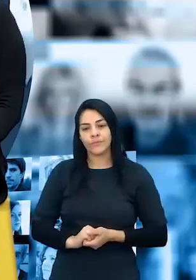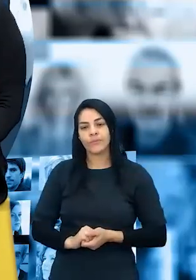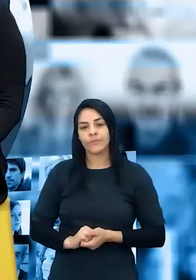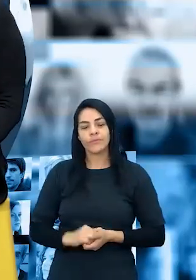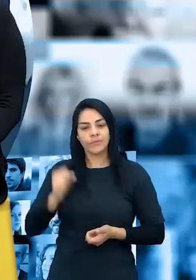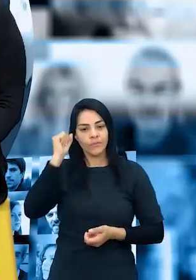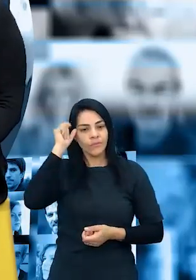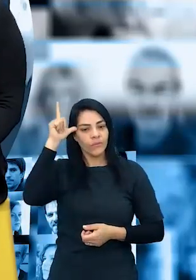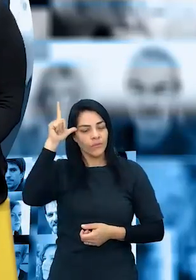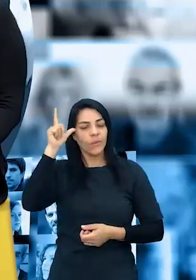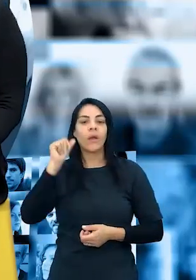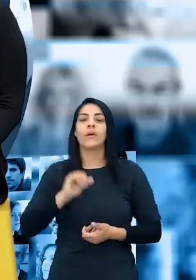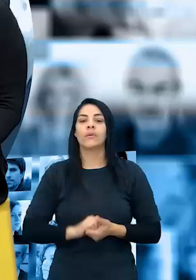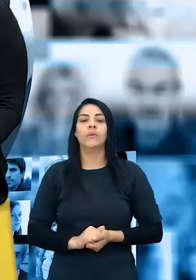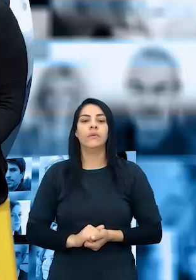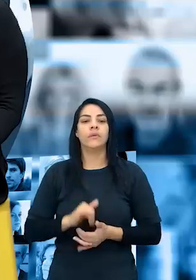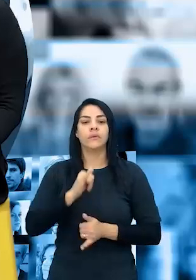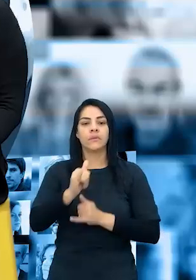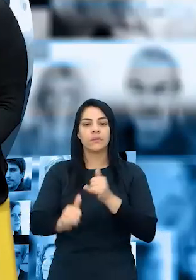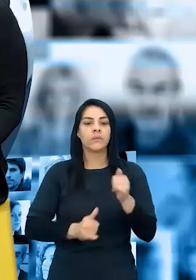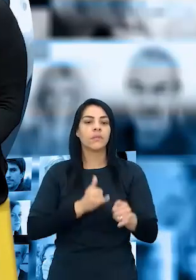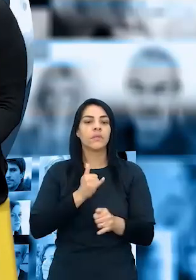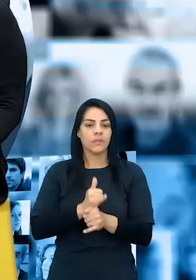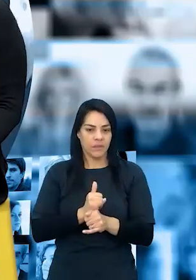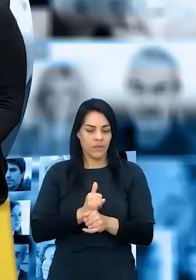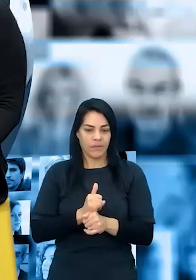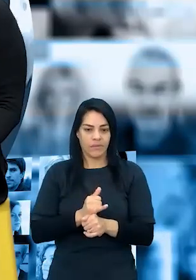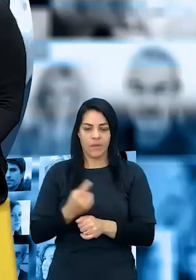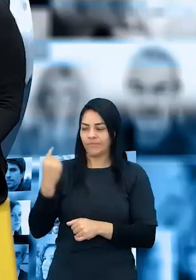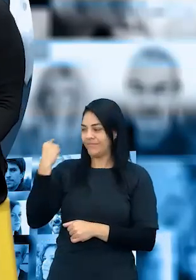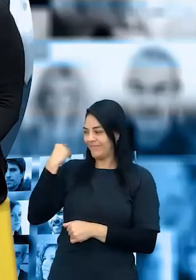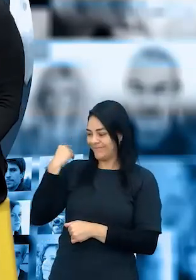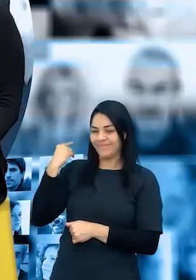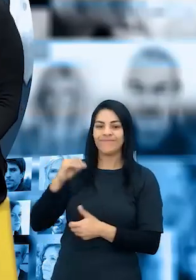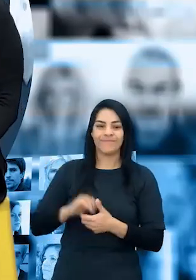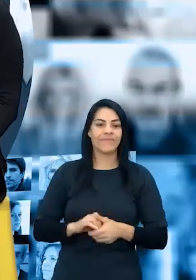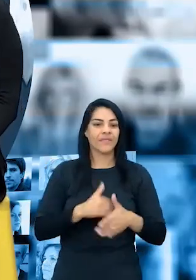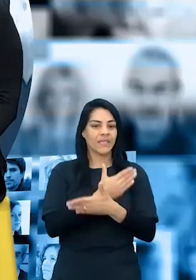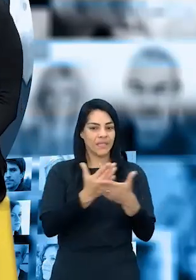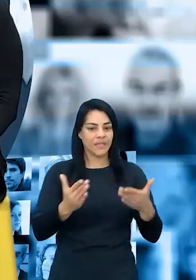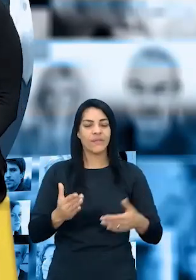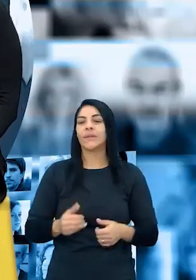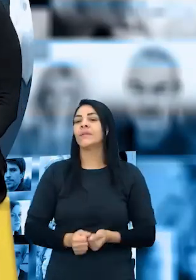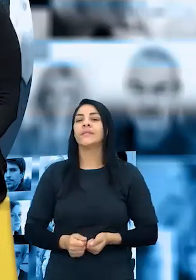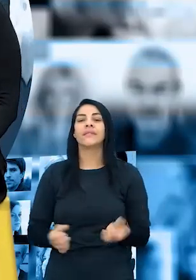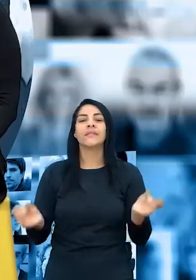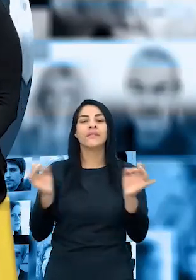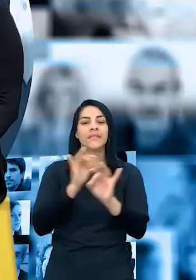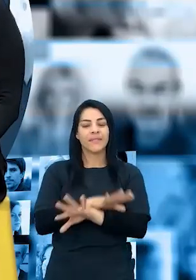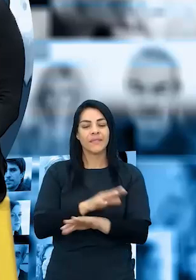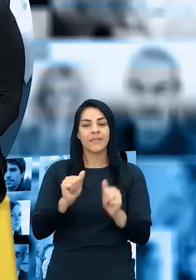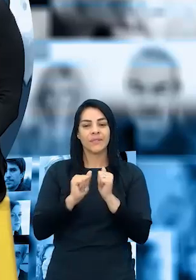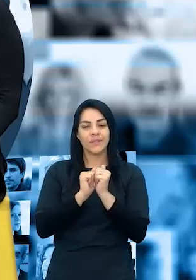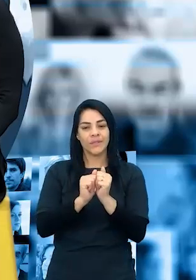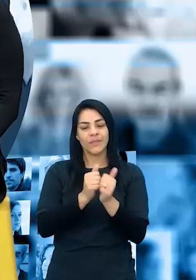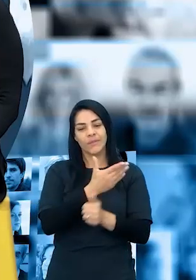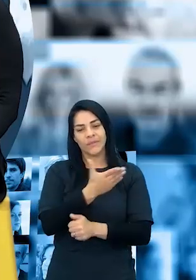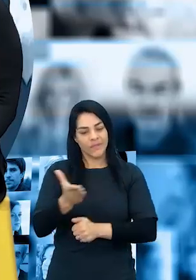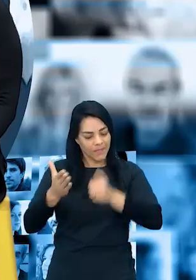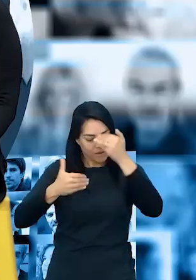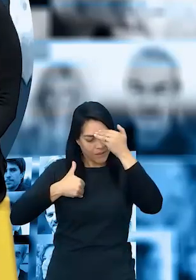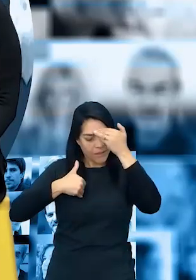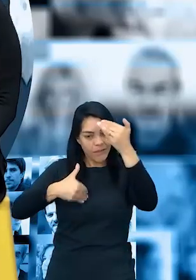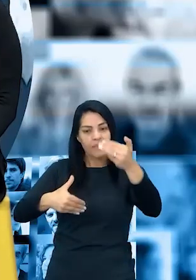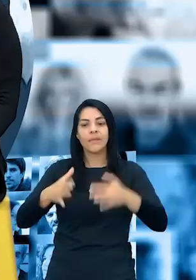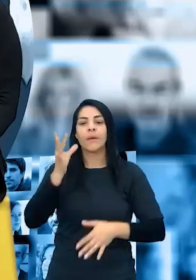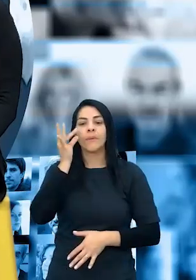cultura digital, né, que está atrás de nós aqui, inclusive. Exatamente. E a gente também quer encerrar com vocês, né? Agradecendo a